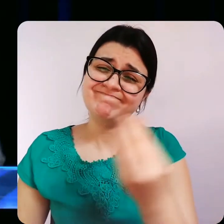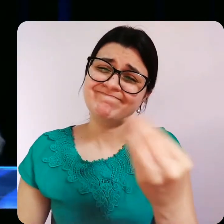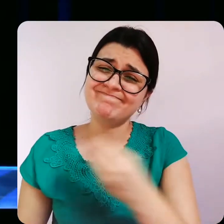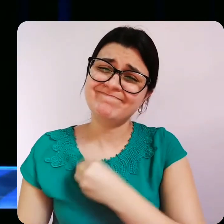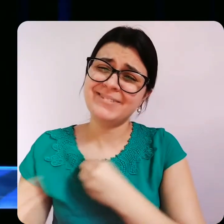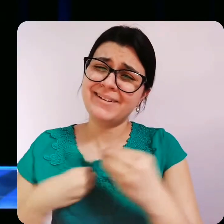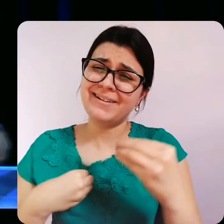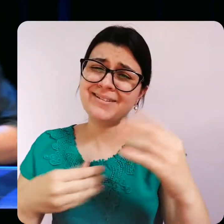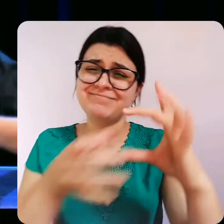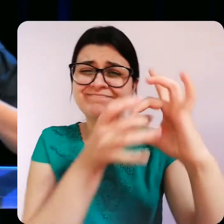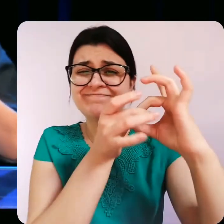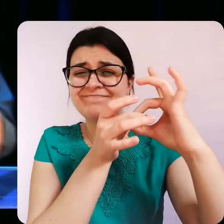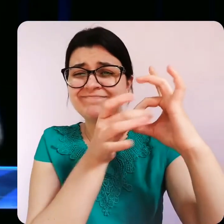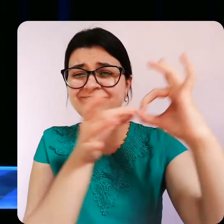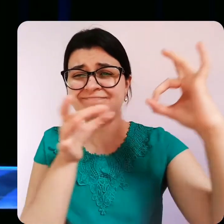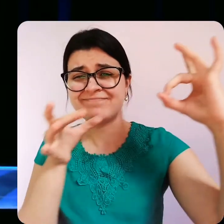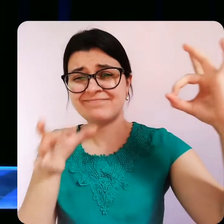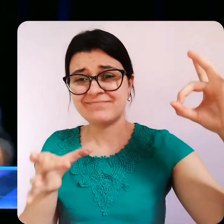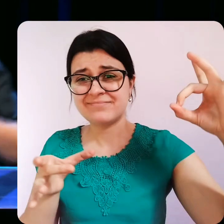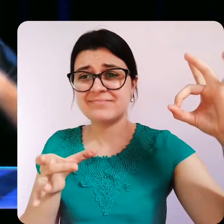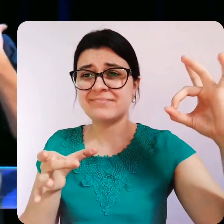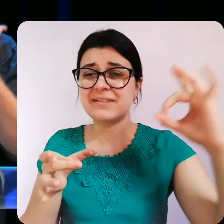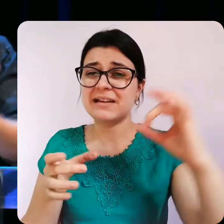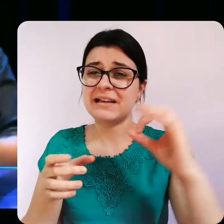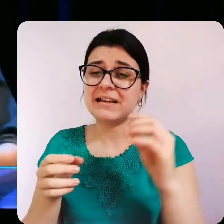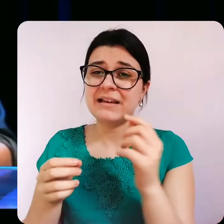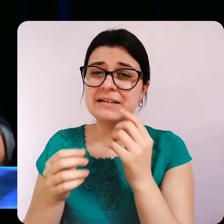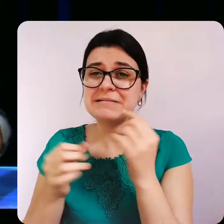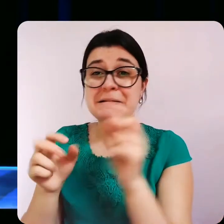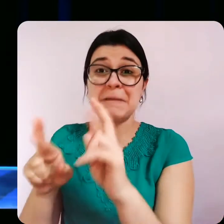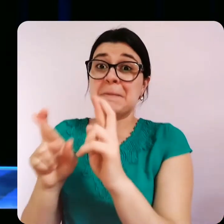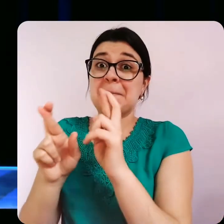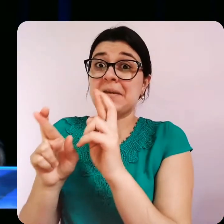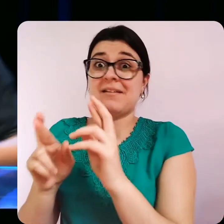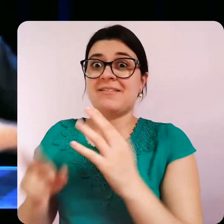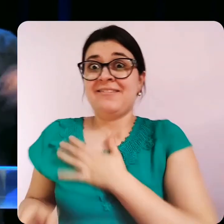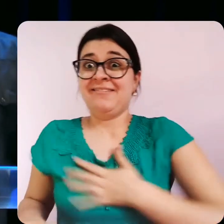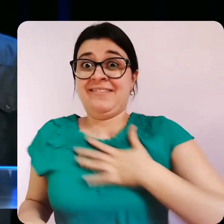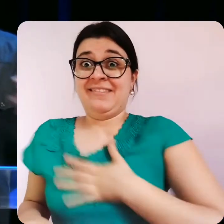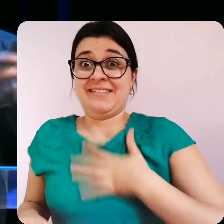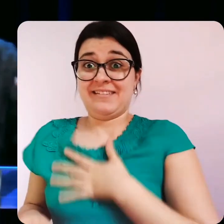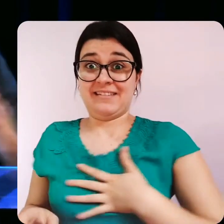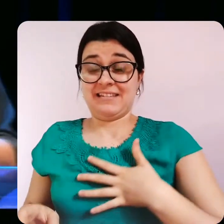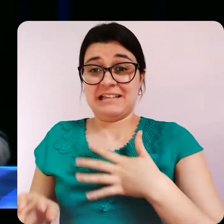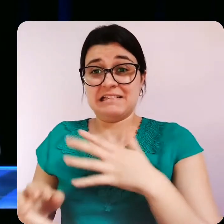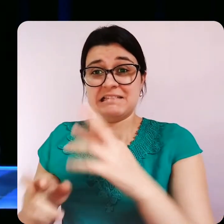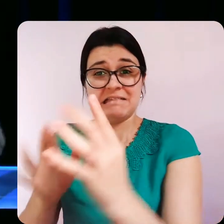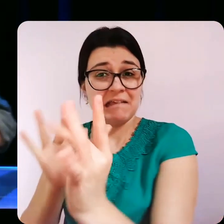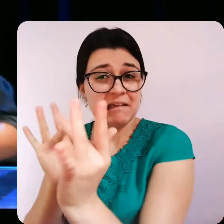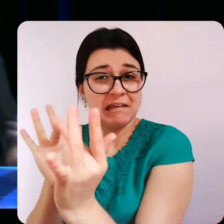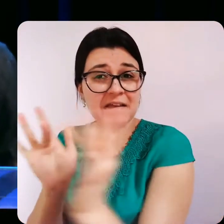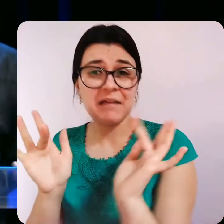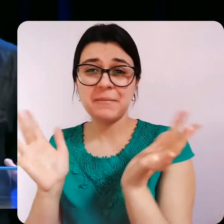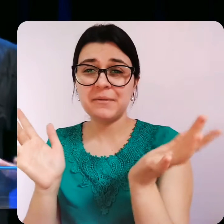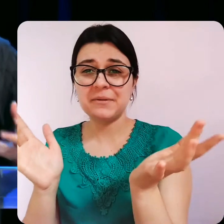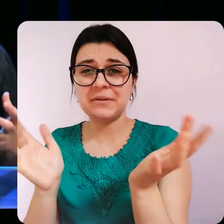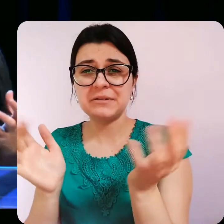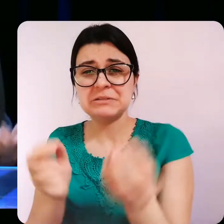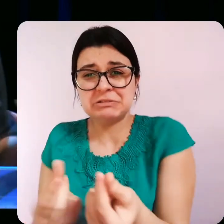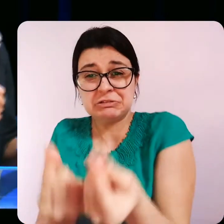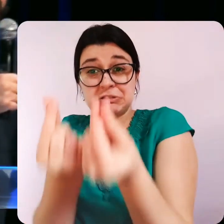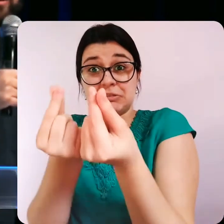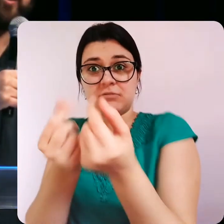nossa confiança e o nosso amor nos relacionamentos afetivos, relacionamentos românticos, no dinheiro, no poder, em qualquer outra